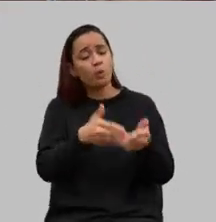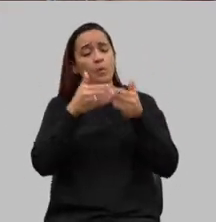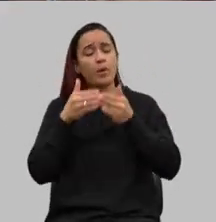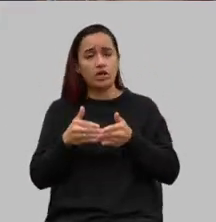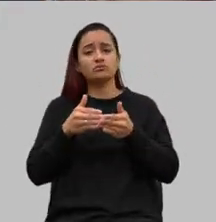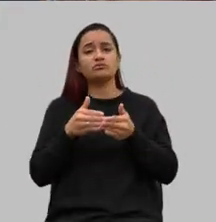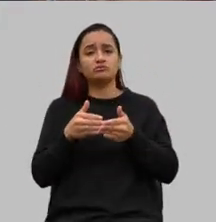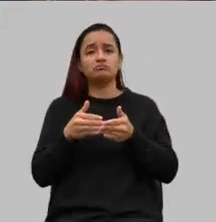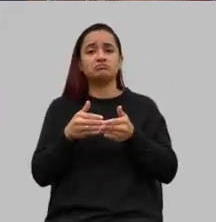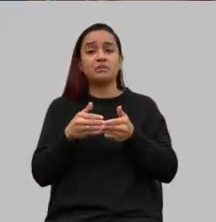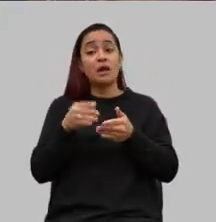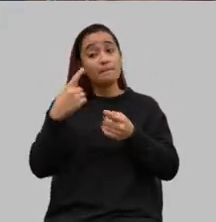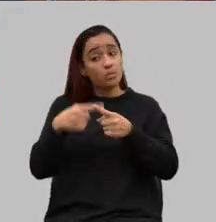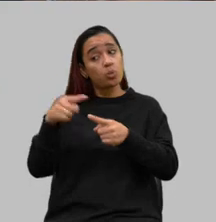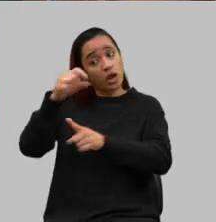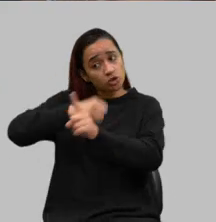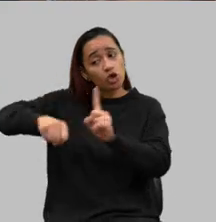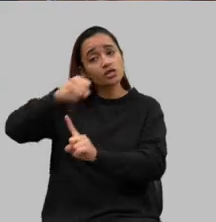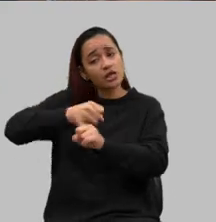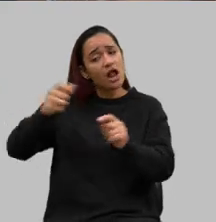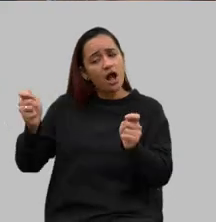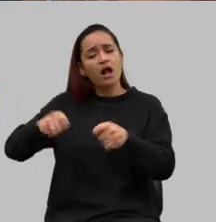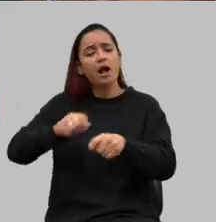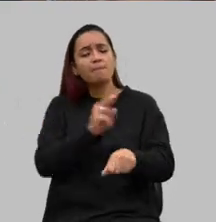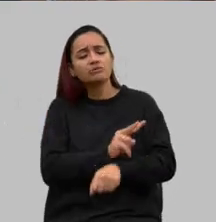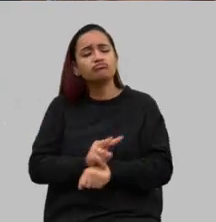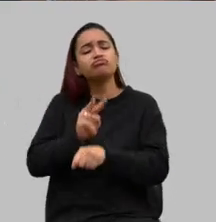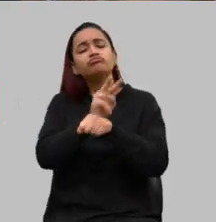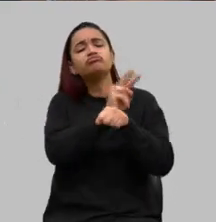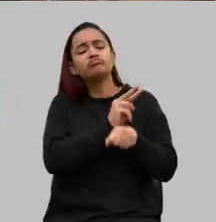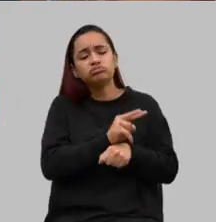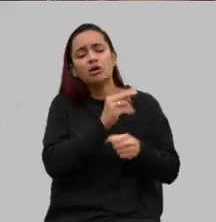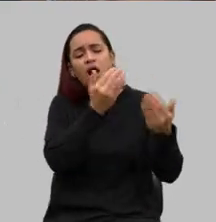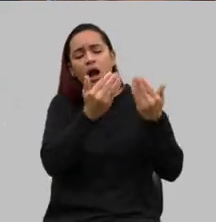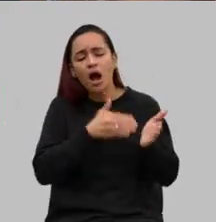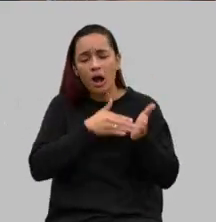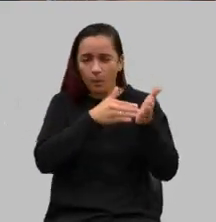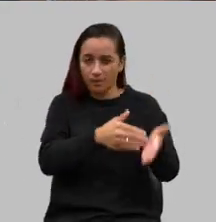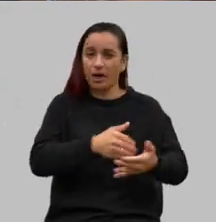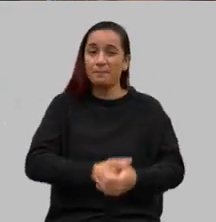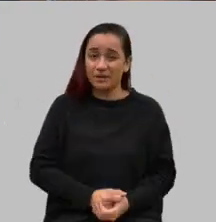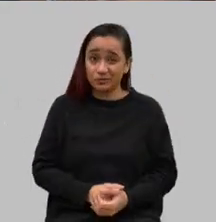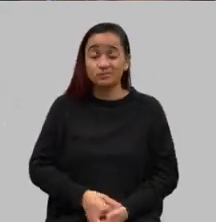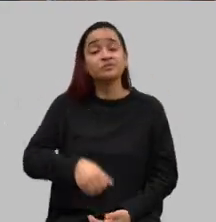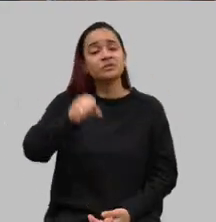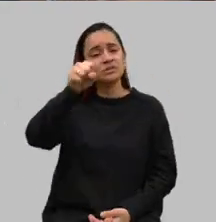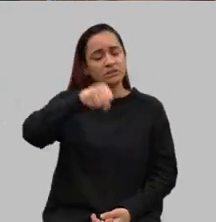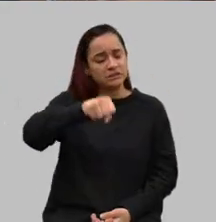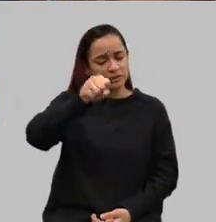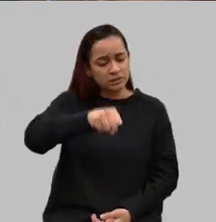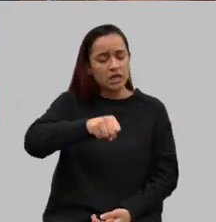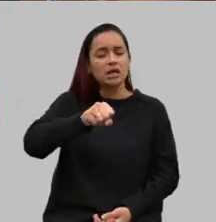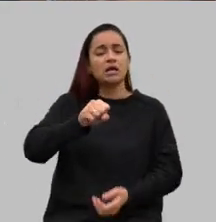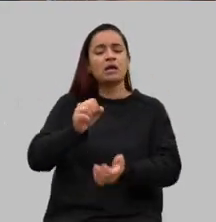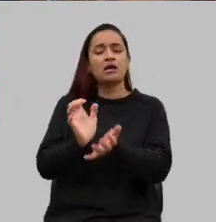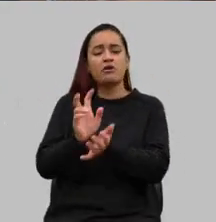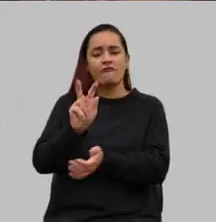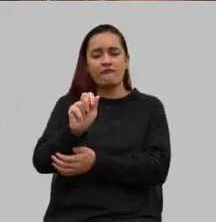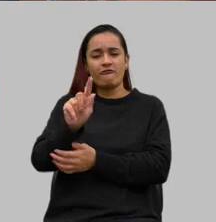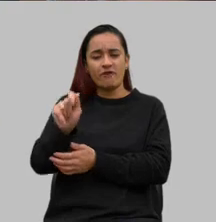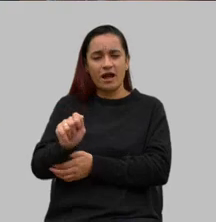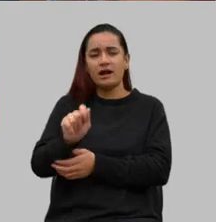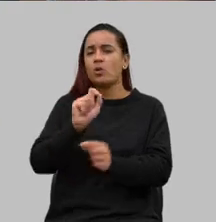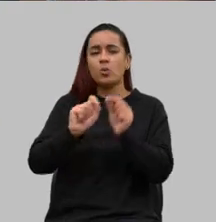as condições de fazer a fiscalização e o acompanhamento e sim cargos vagos podem ser e devem ser